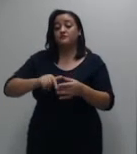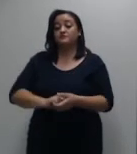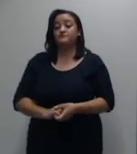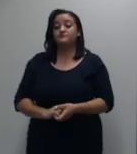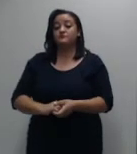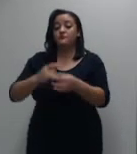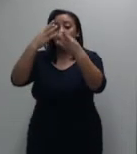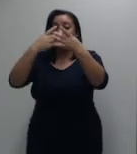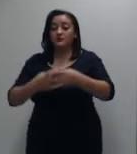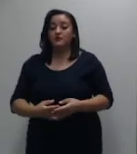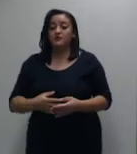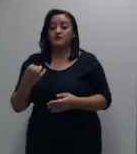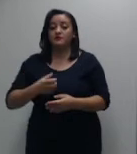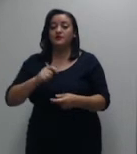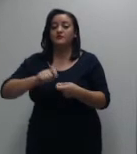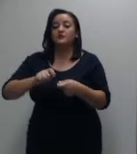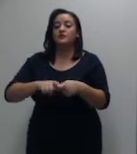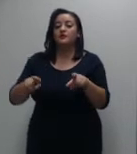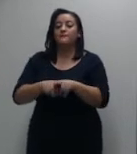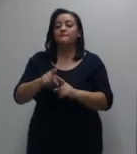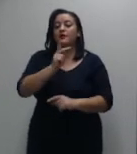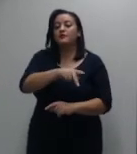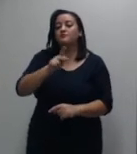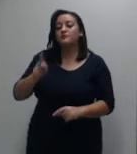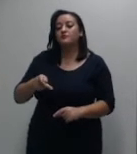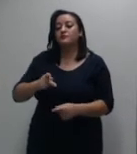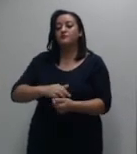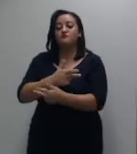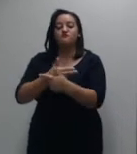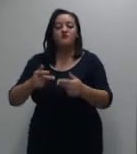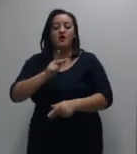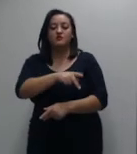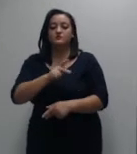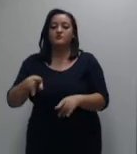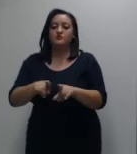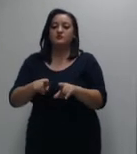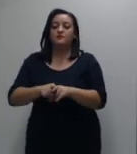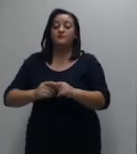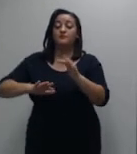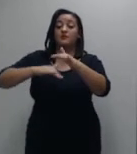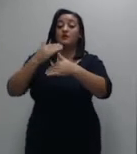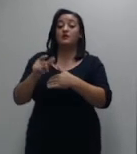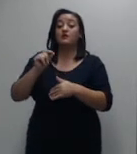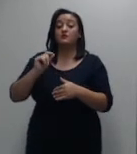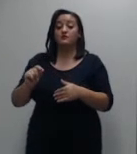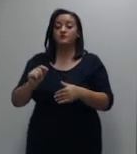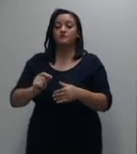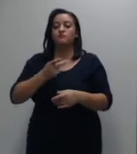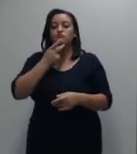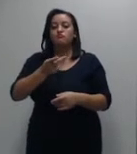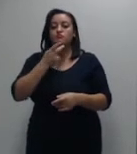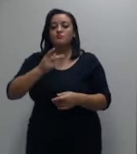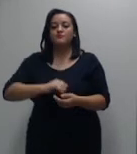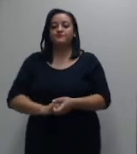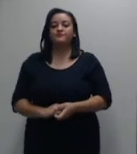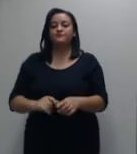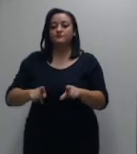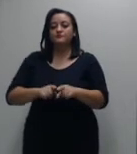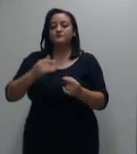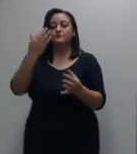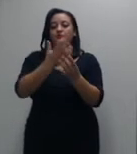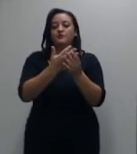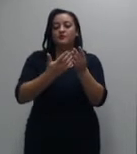Antônio Negrão para Teresa Arruda Alvim e professora Teresa Arruda Alvim vai além afirmar que seus embargos de declaração